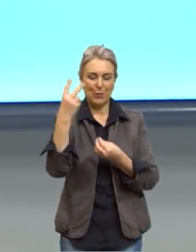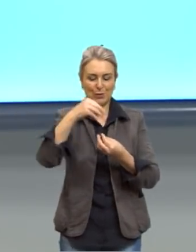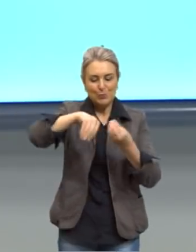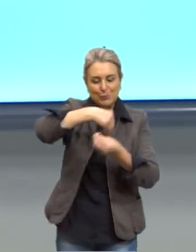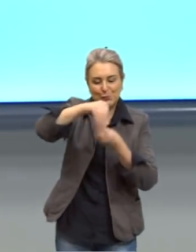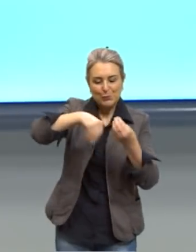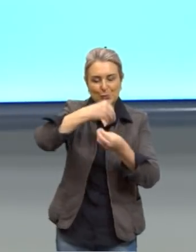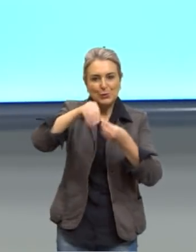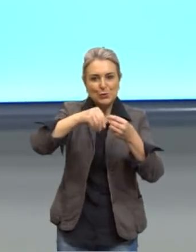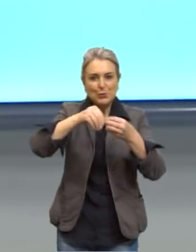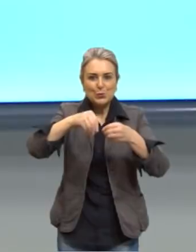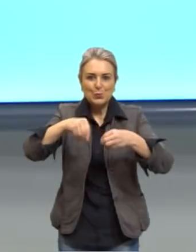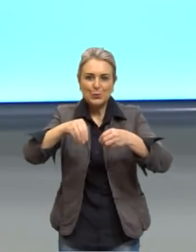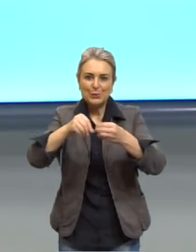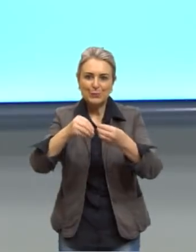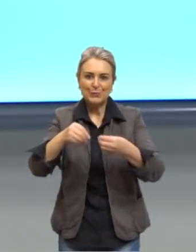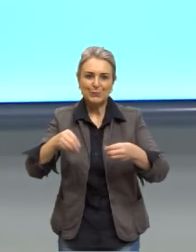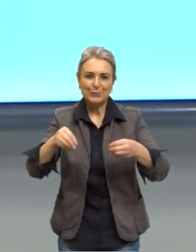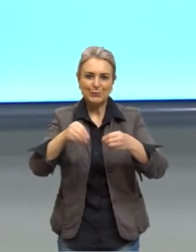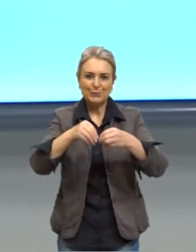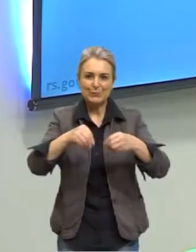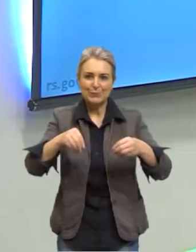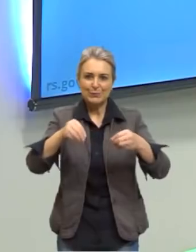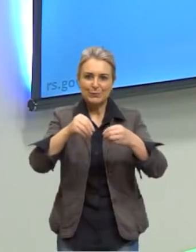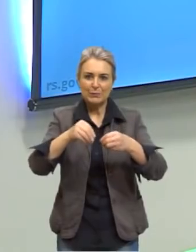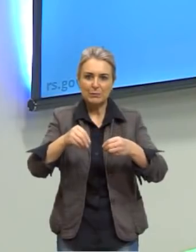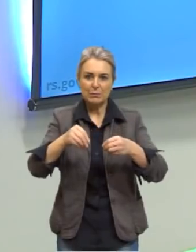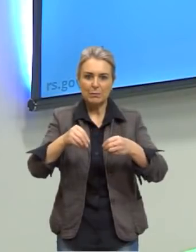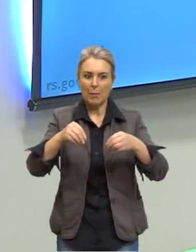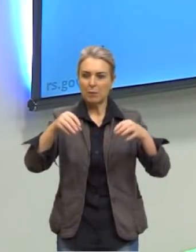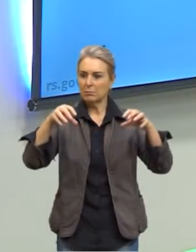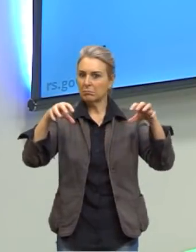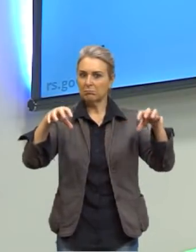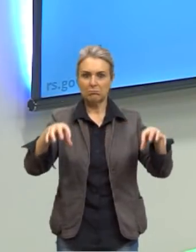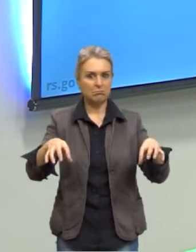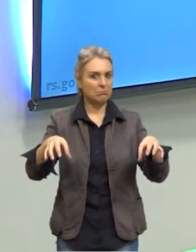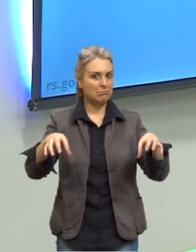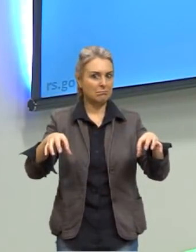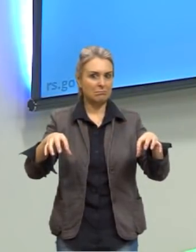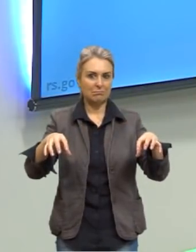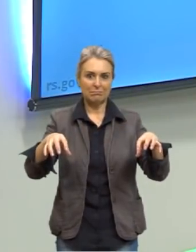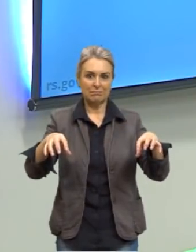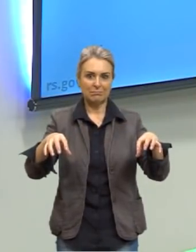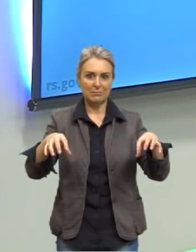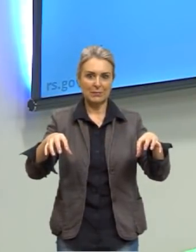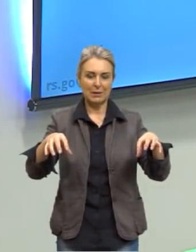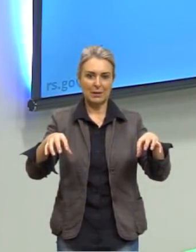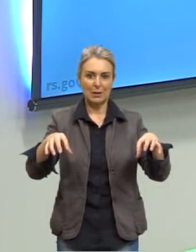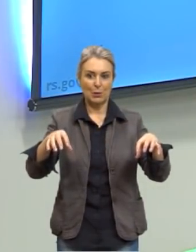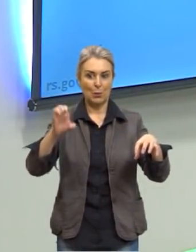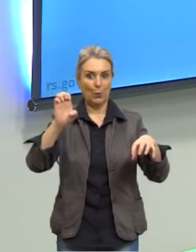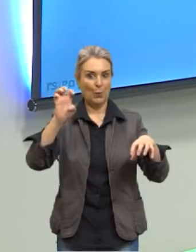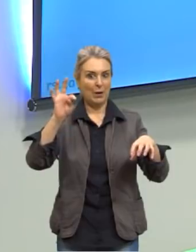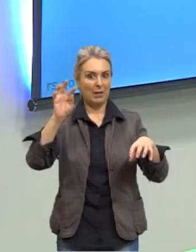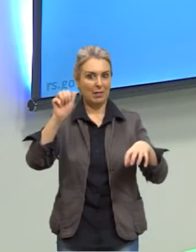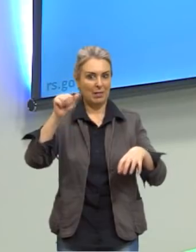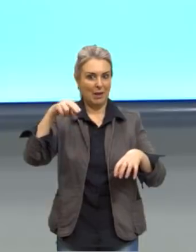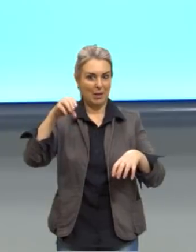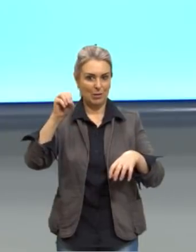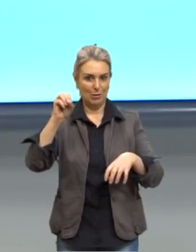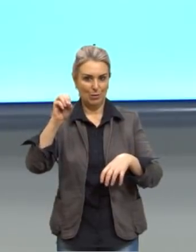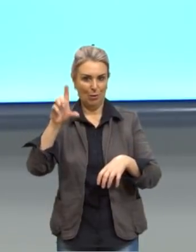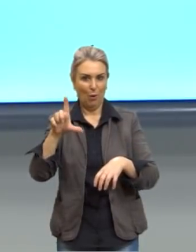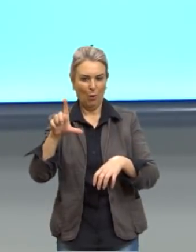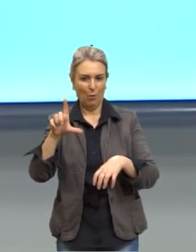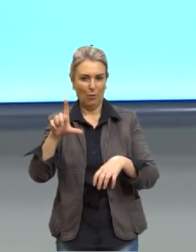só que olha só isso é apolar e o etanol consegue solubilizar umas o